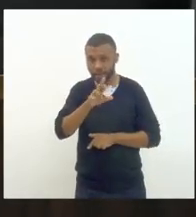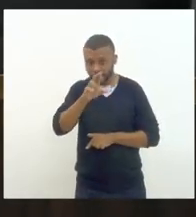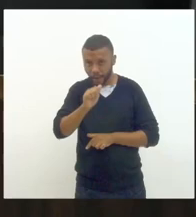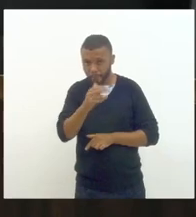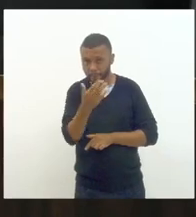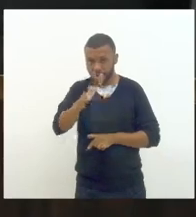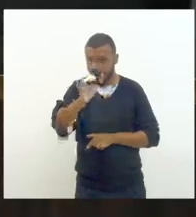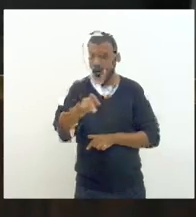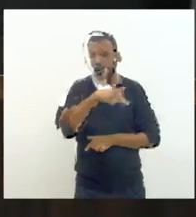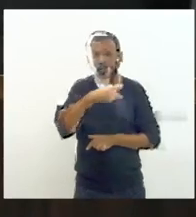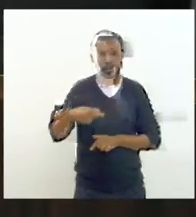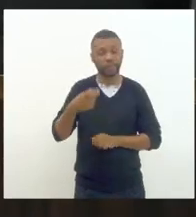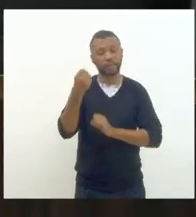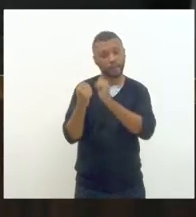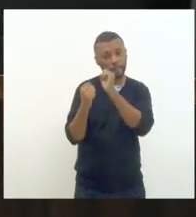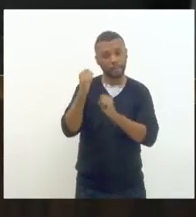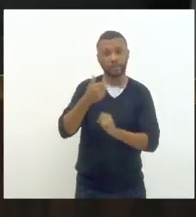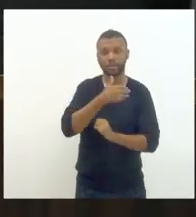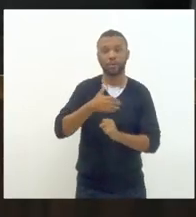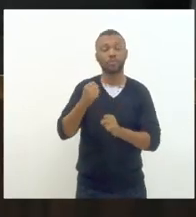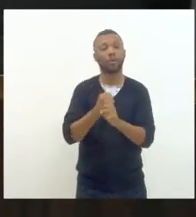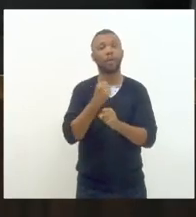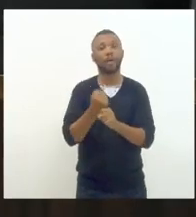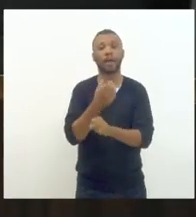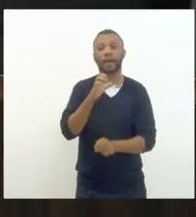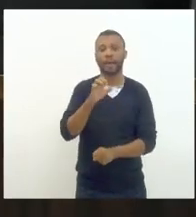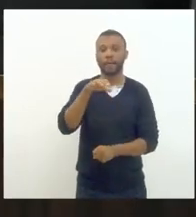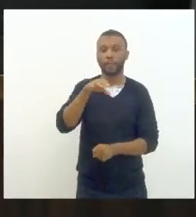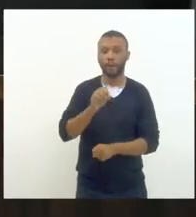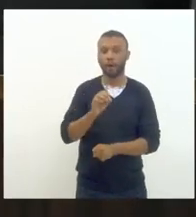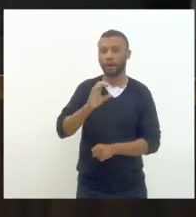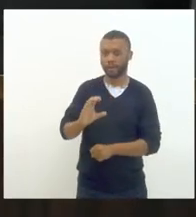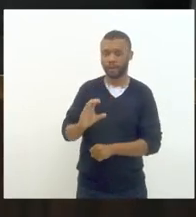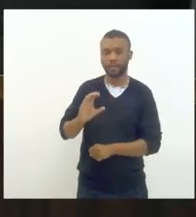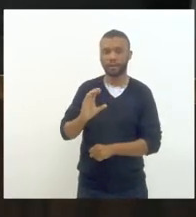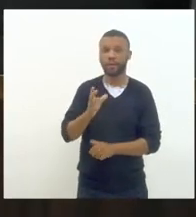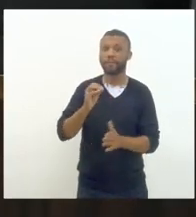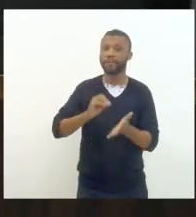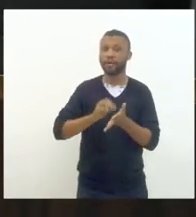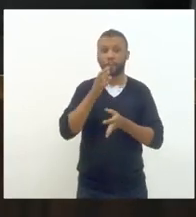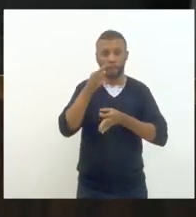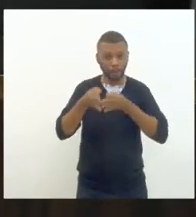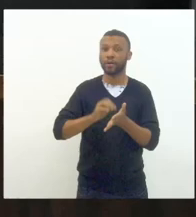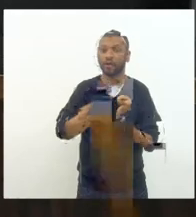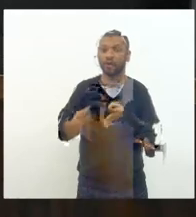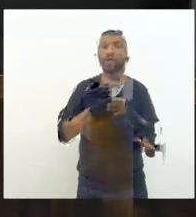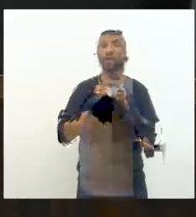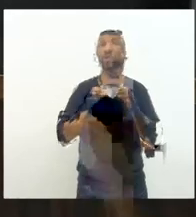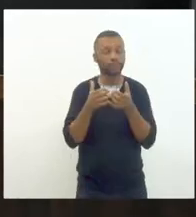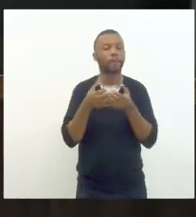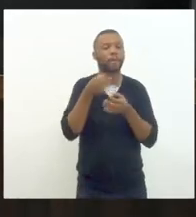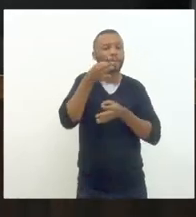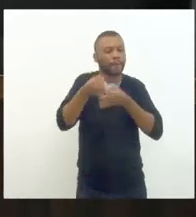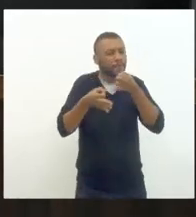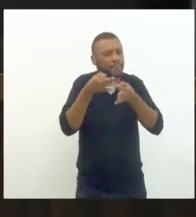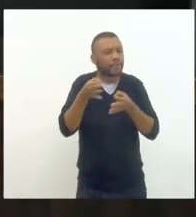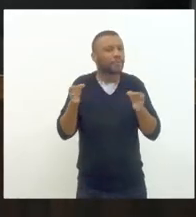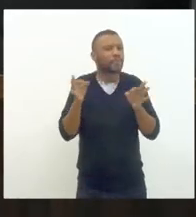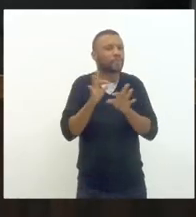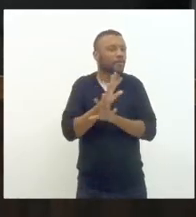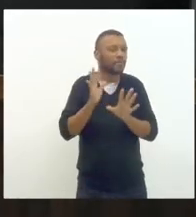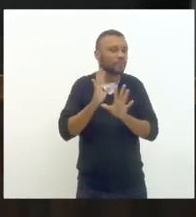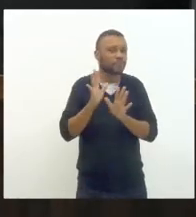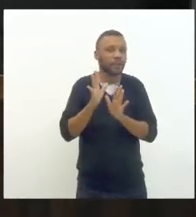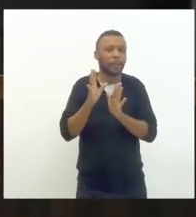da Empresa Estadual de Obras Públicas do Estado do Rio de Janeiro, EMOP, pendendo de pareceres das comissões da Comissão de Normas Internas e Proporções Externas. Para